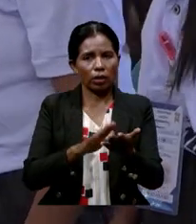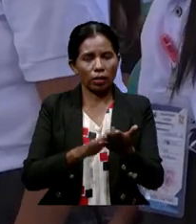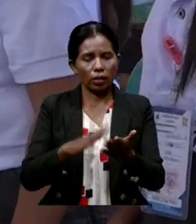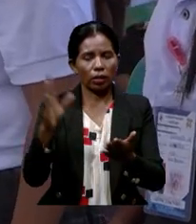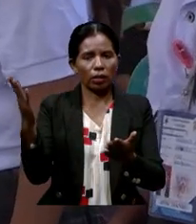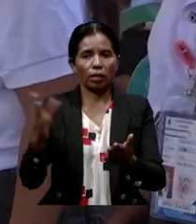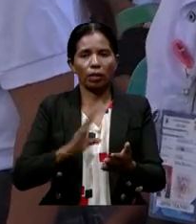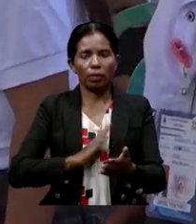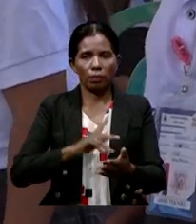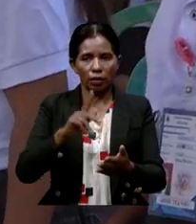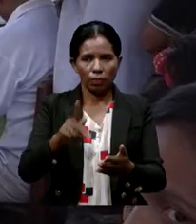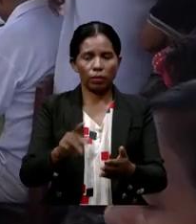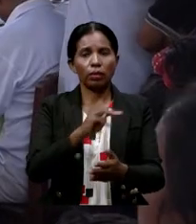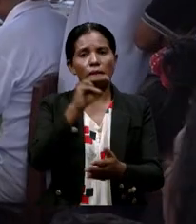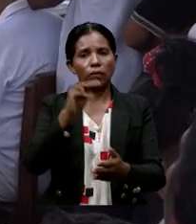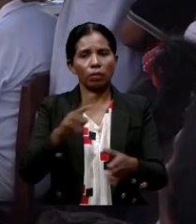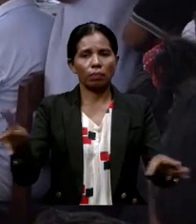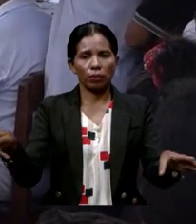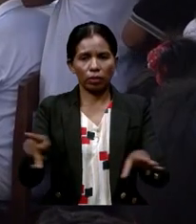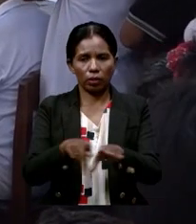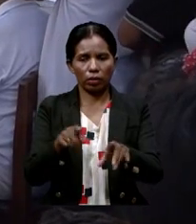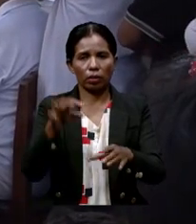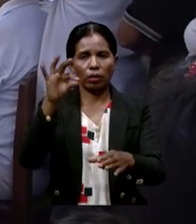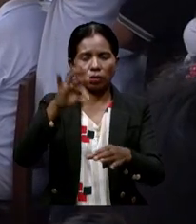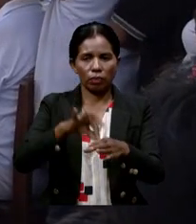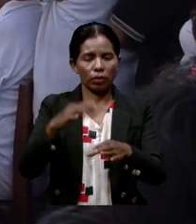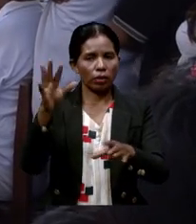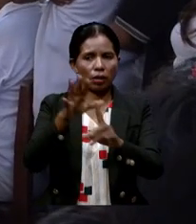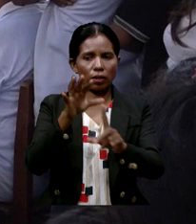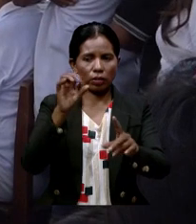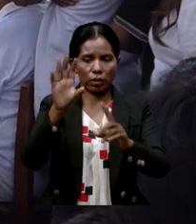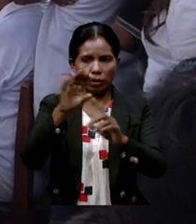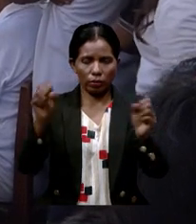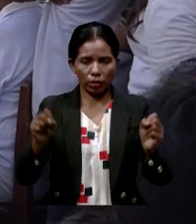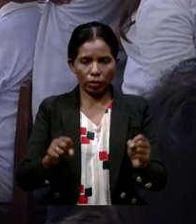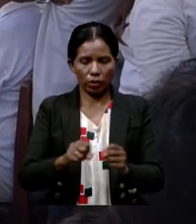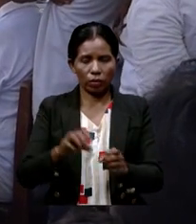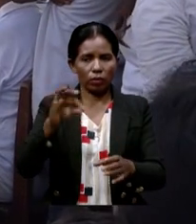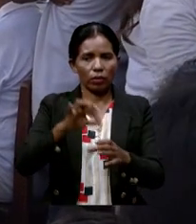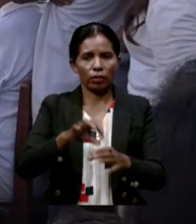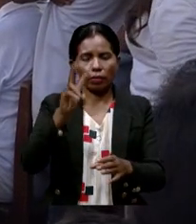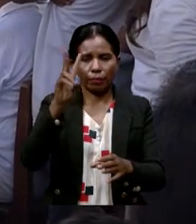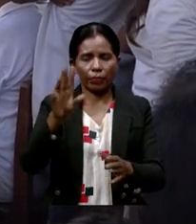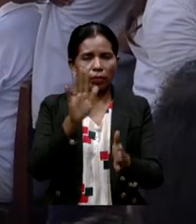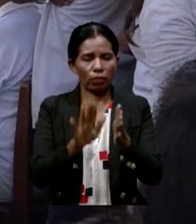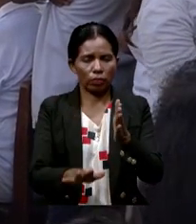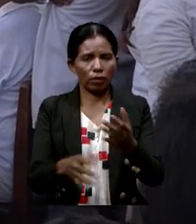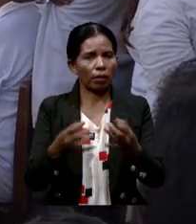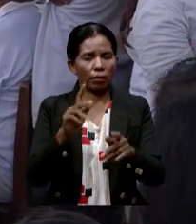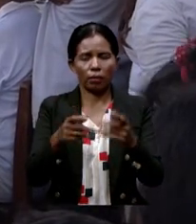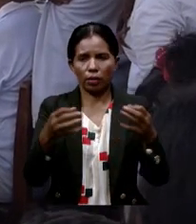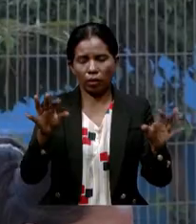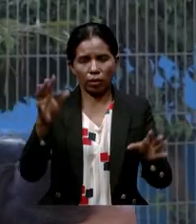Salom Bebonuk, segunda, né? Participação votante e eleição Sefisuku, segunda volta, né? Mínimo Tebes,